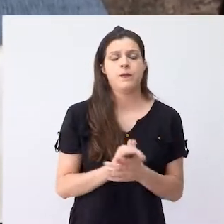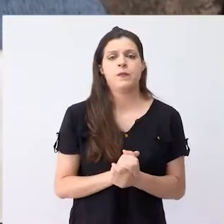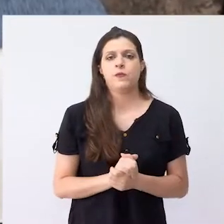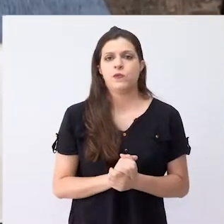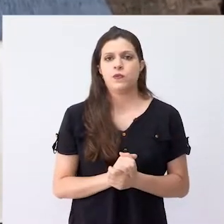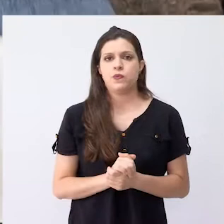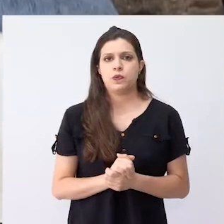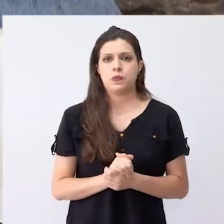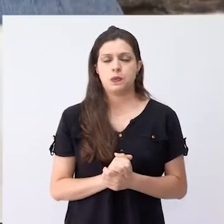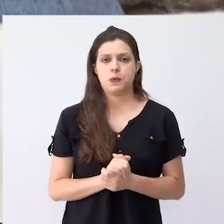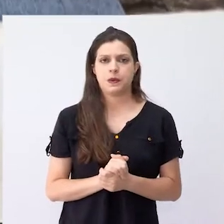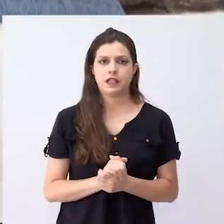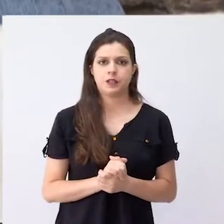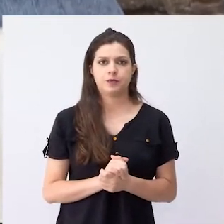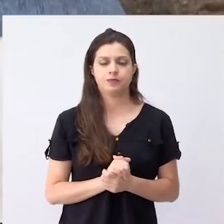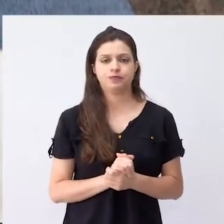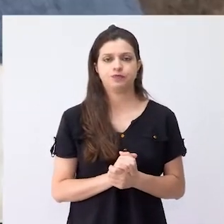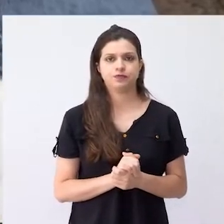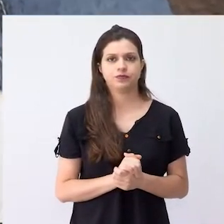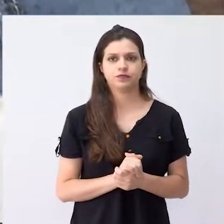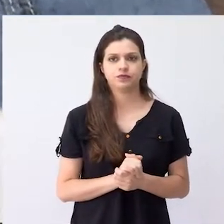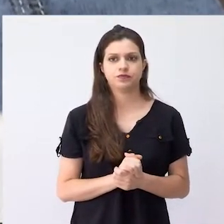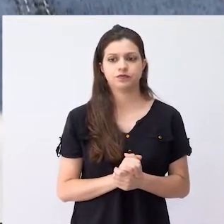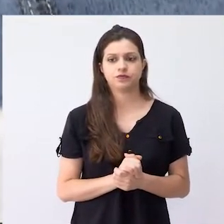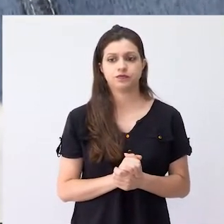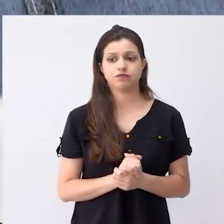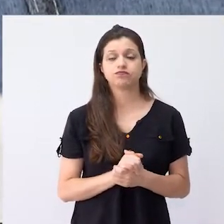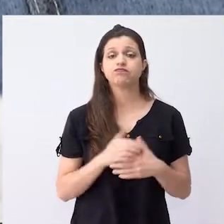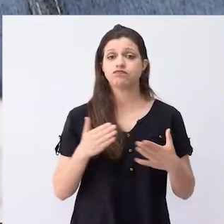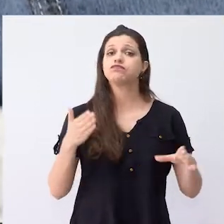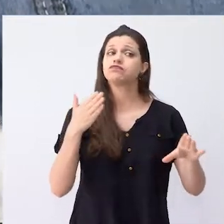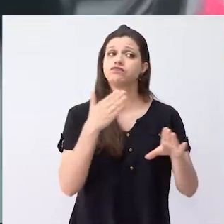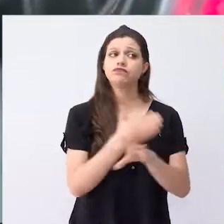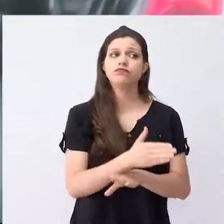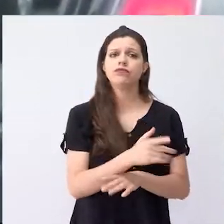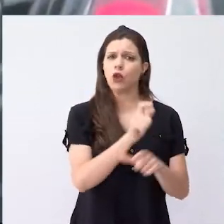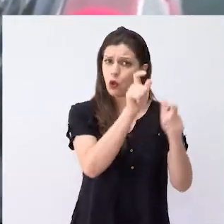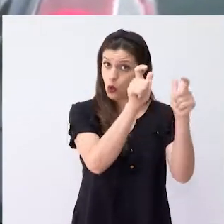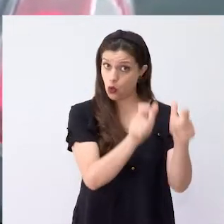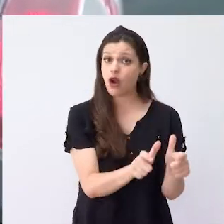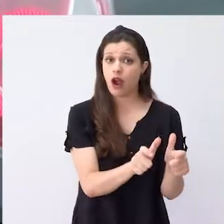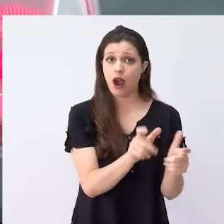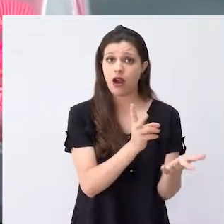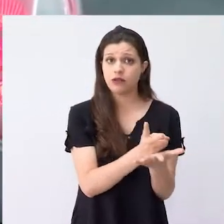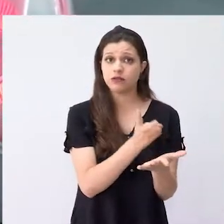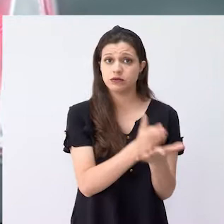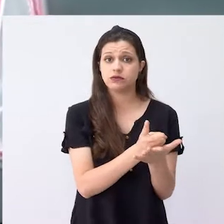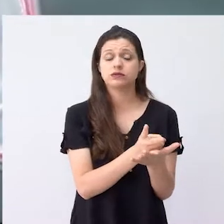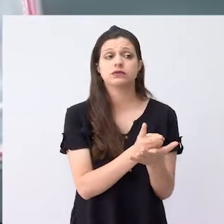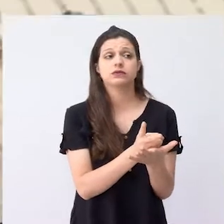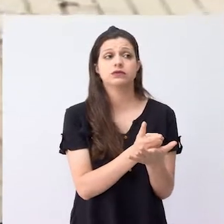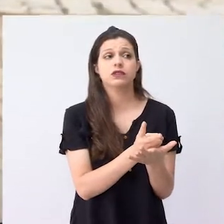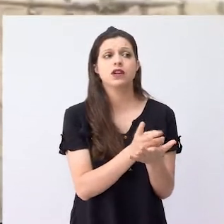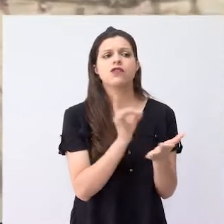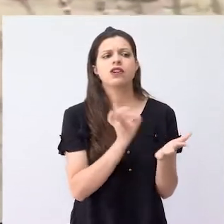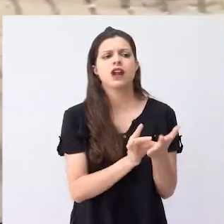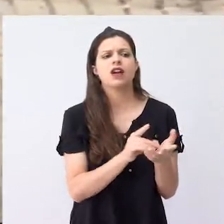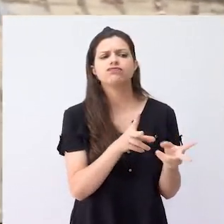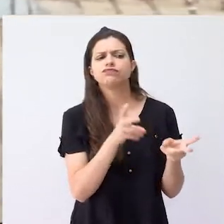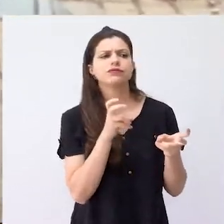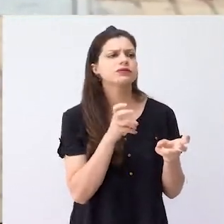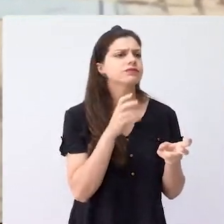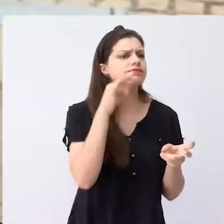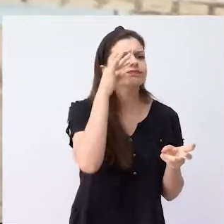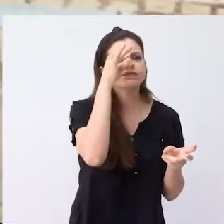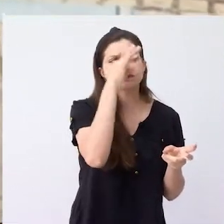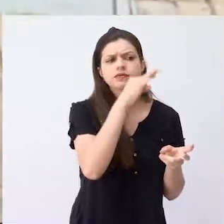trabalho, que é o nosso órgão parceiro mais acionado nesses casos, em que você vai lá em loco, lá no local, para verificar se essa exploração está